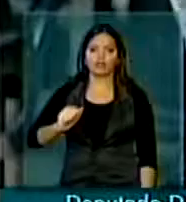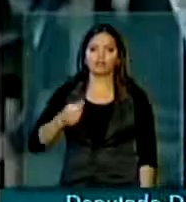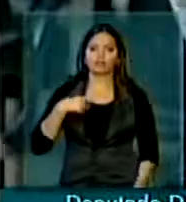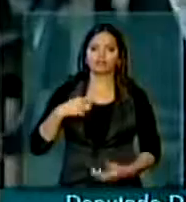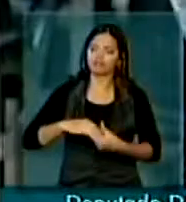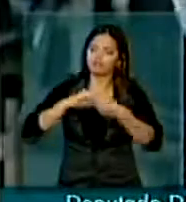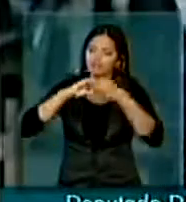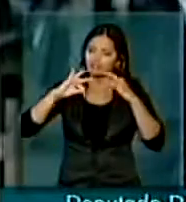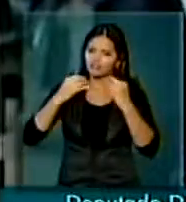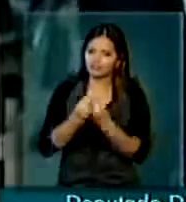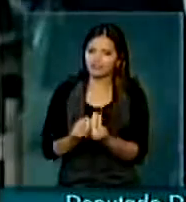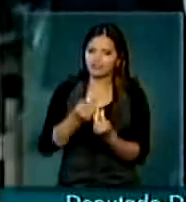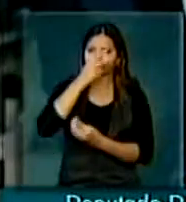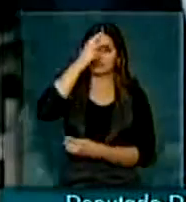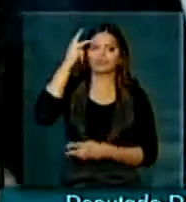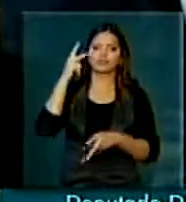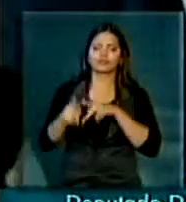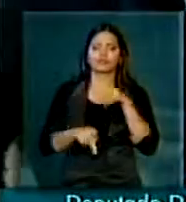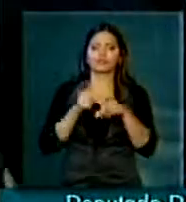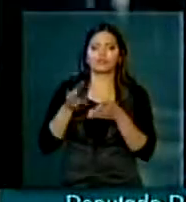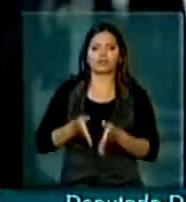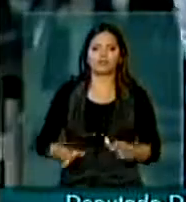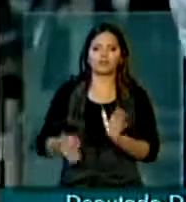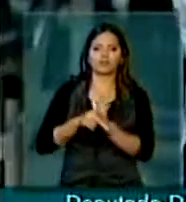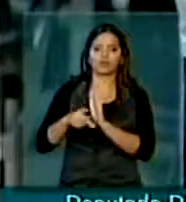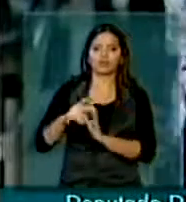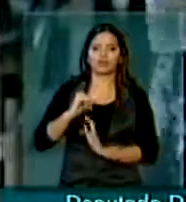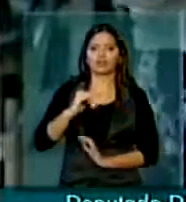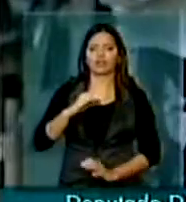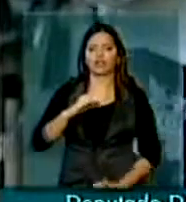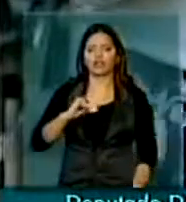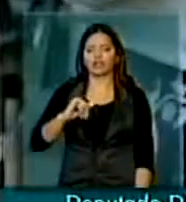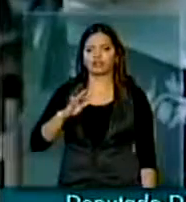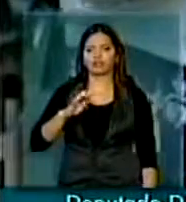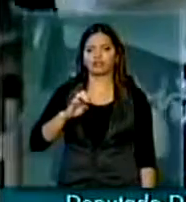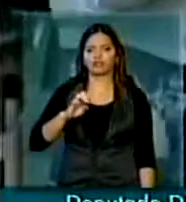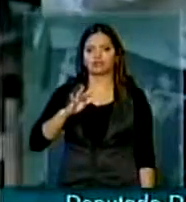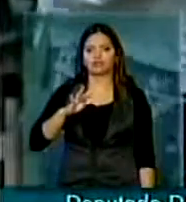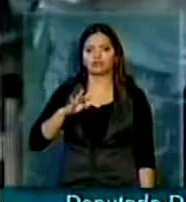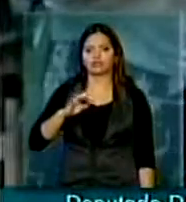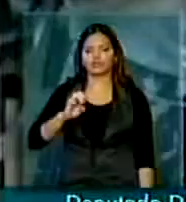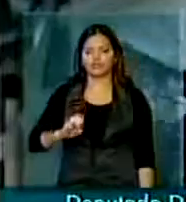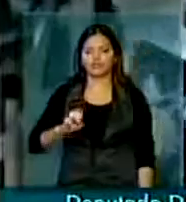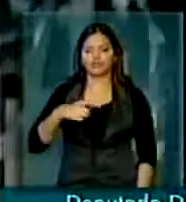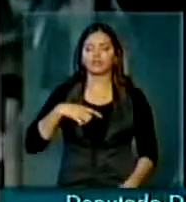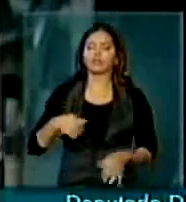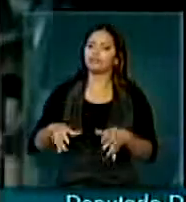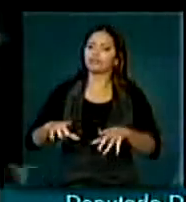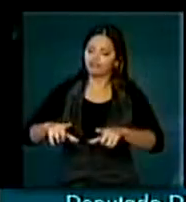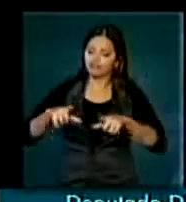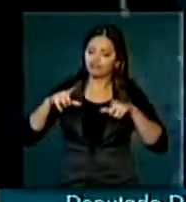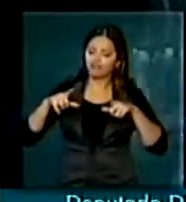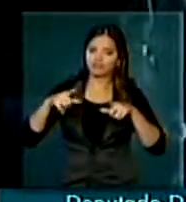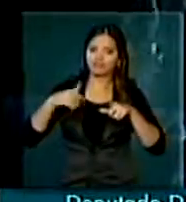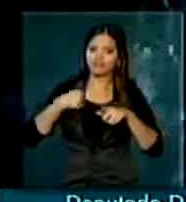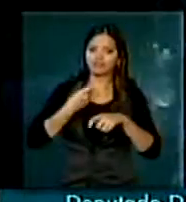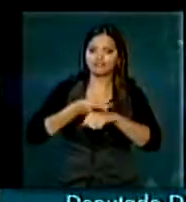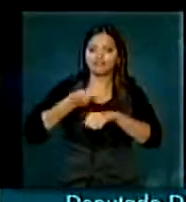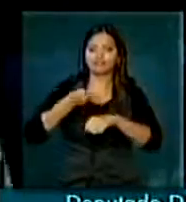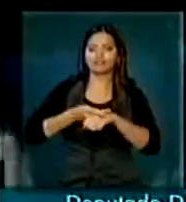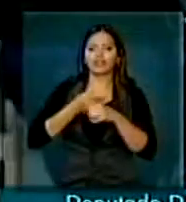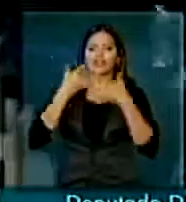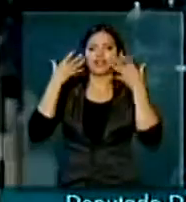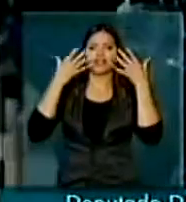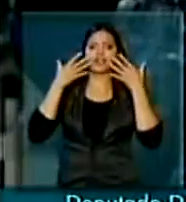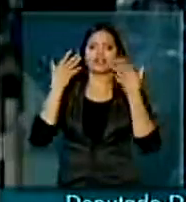como sou caiense tendo recebido o título honorário queria dizer da nossa alegria de compartilhar desse momento e o terceiro